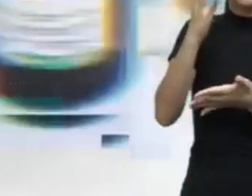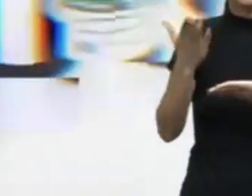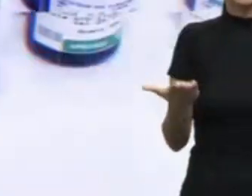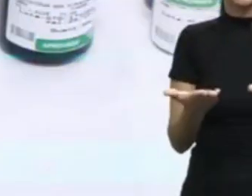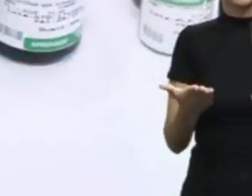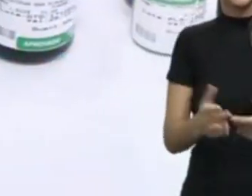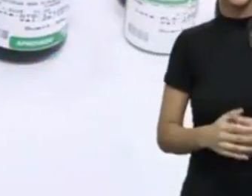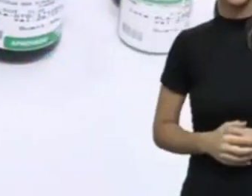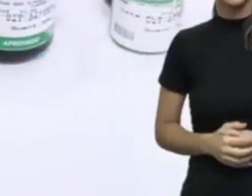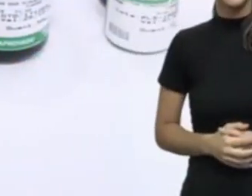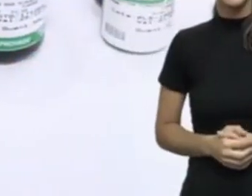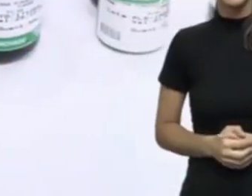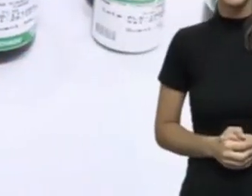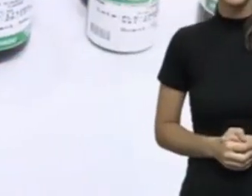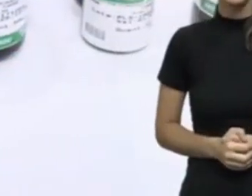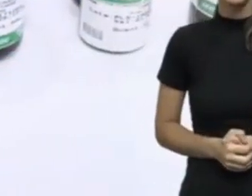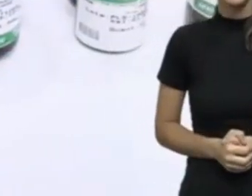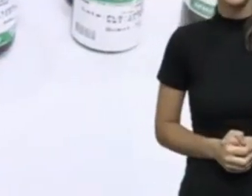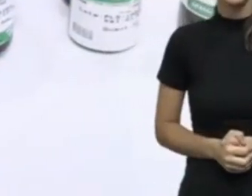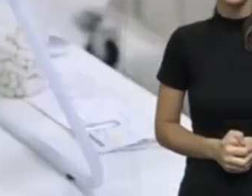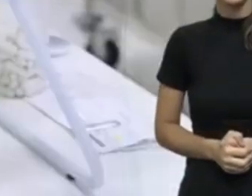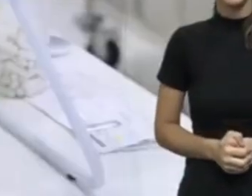farmacêutico.